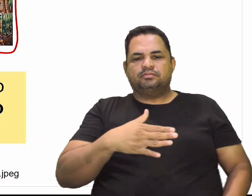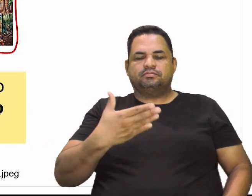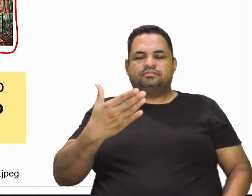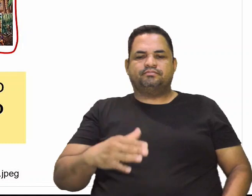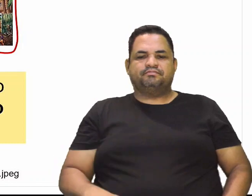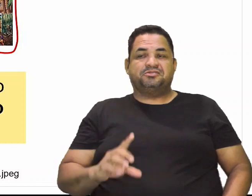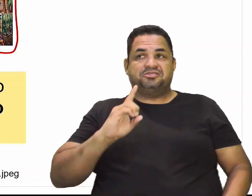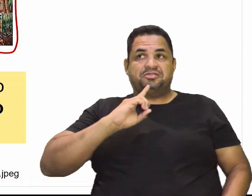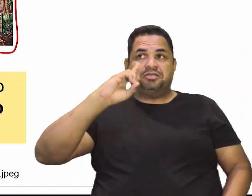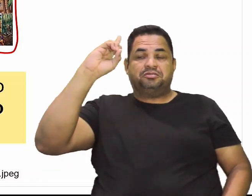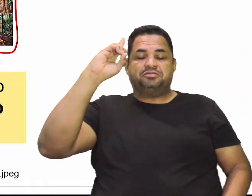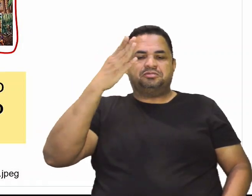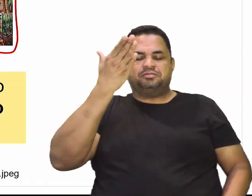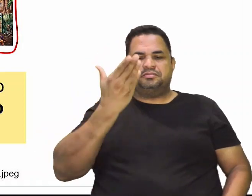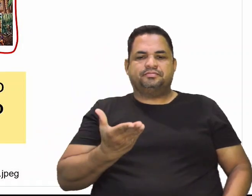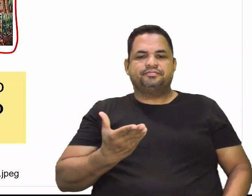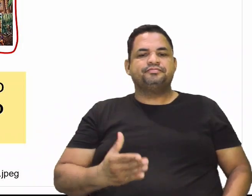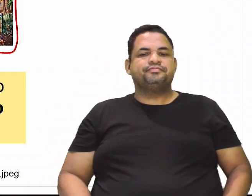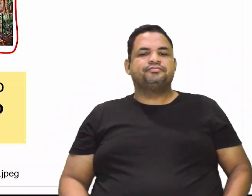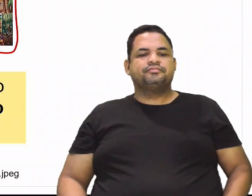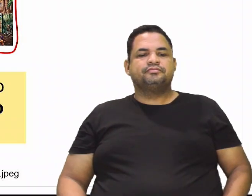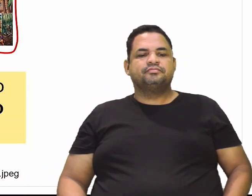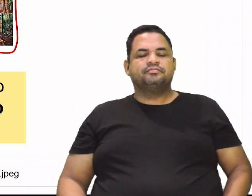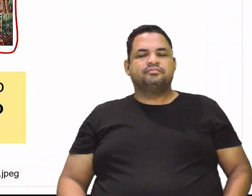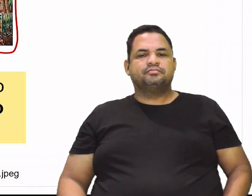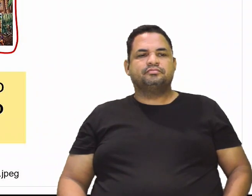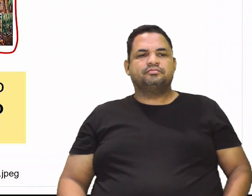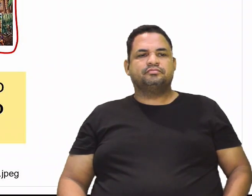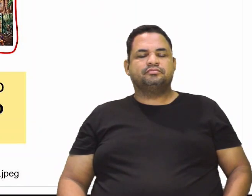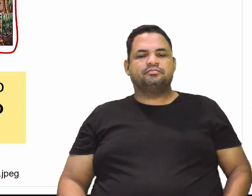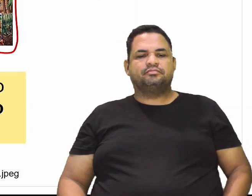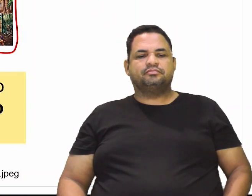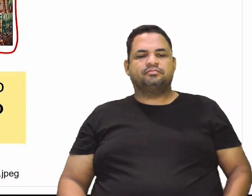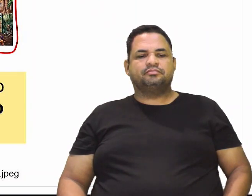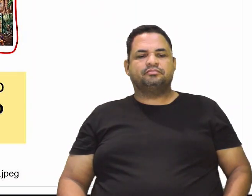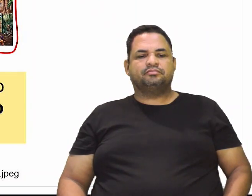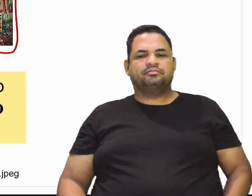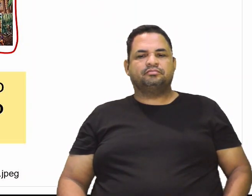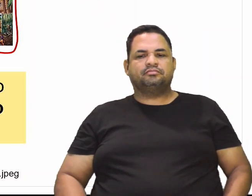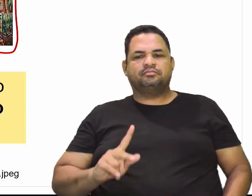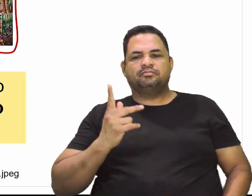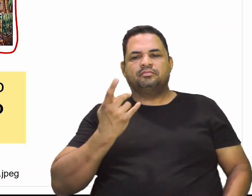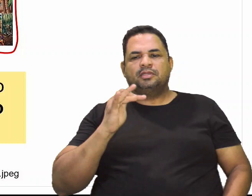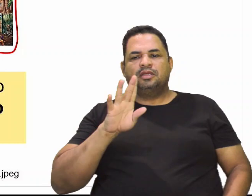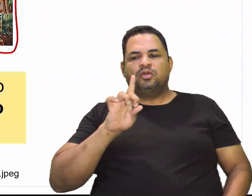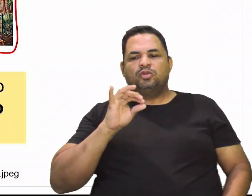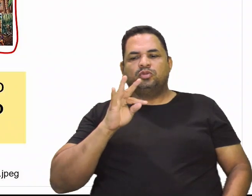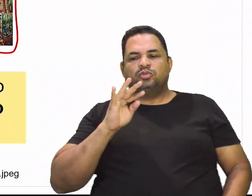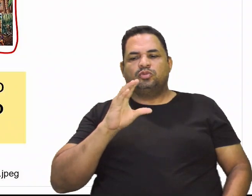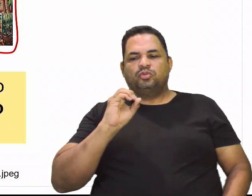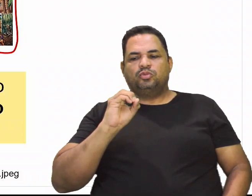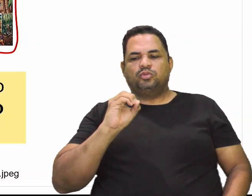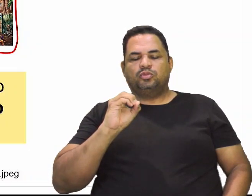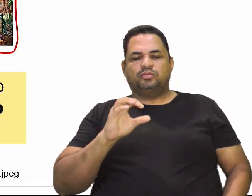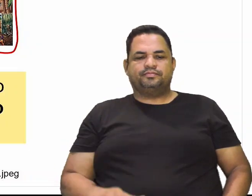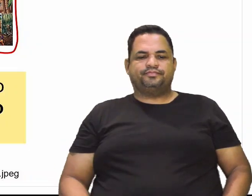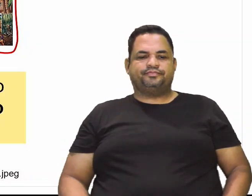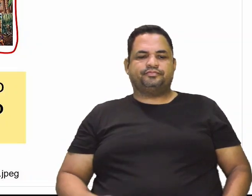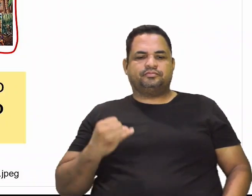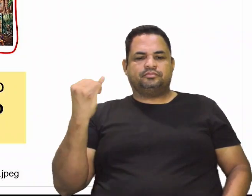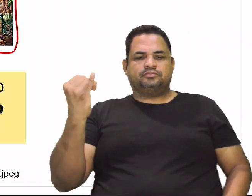rio. O rio também é uma bênção para o povo dos egípcios. Heródoto, lá atrás, tinha falado isso. A